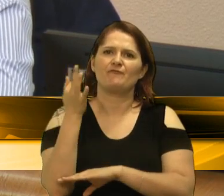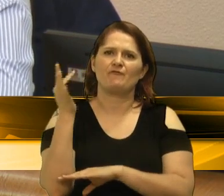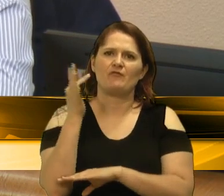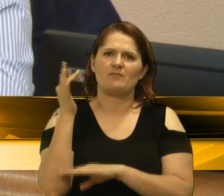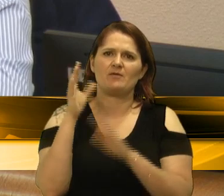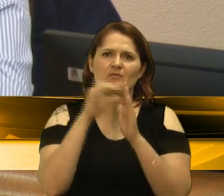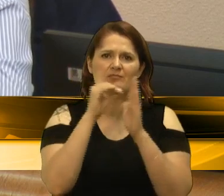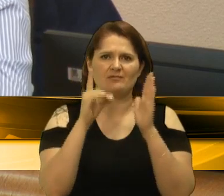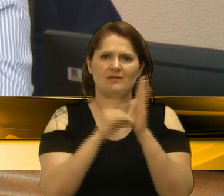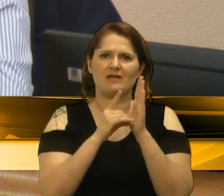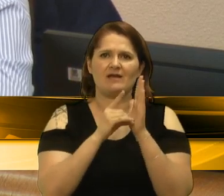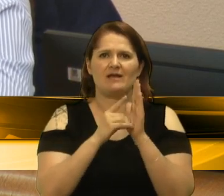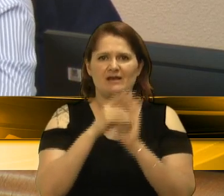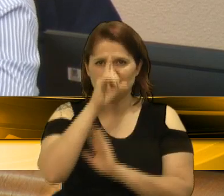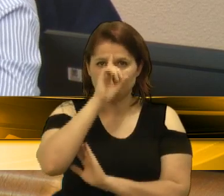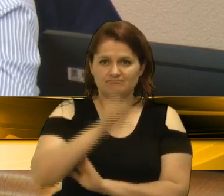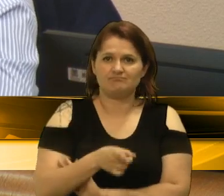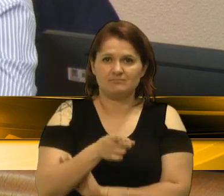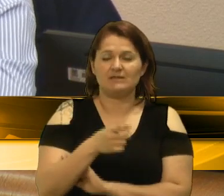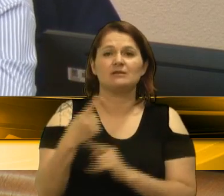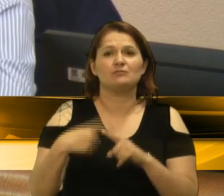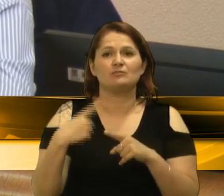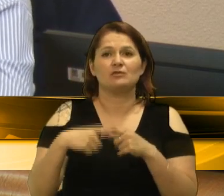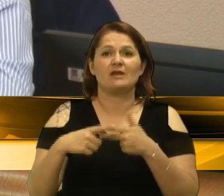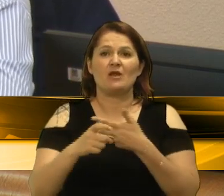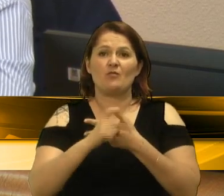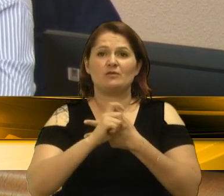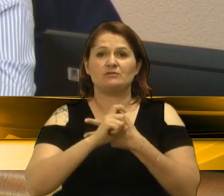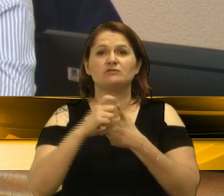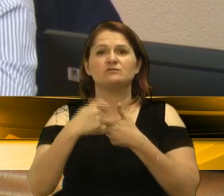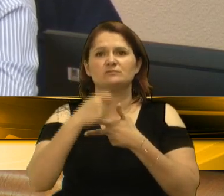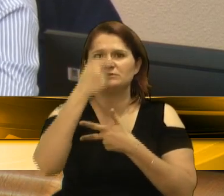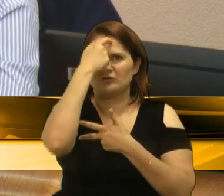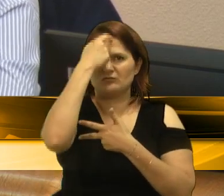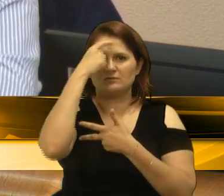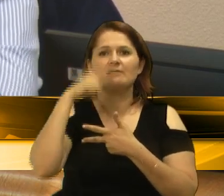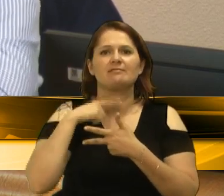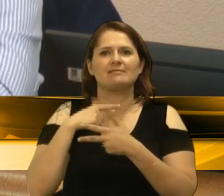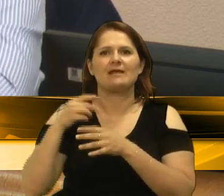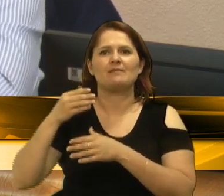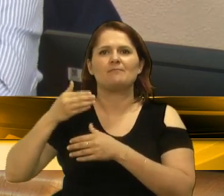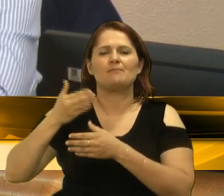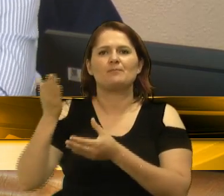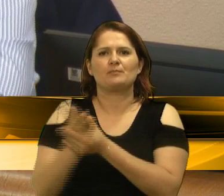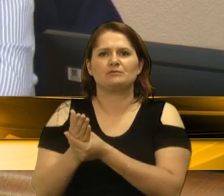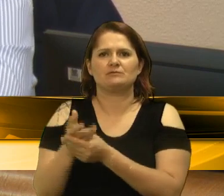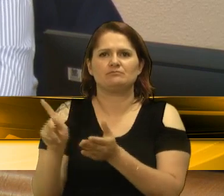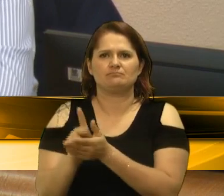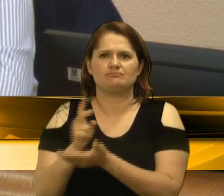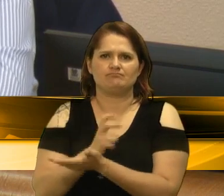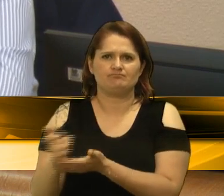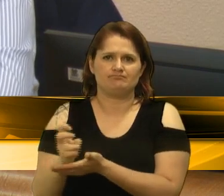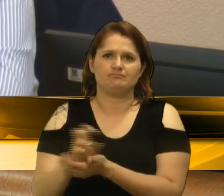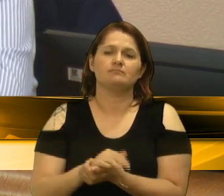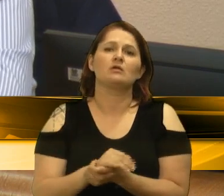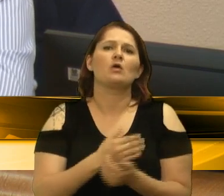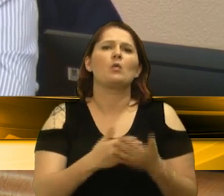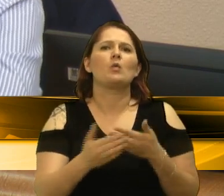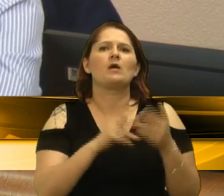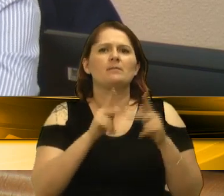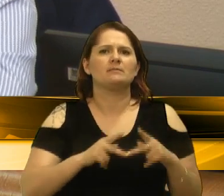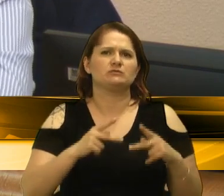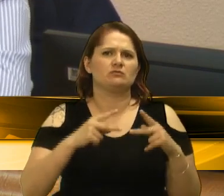objetiva sustentar ato normativo do Poder Executivo, a saber: primeiro, iniciativa pode ser exercida por qualquer dos membros da